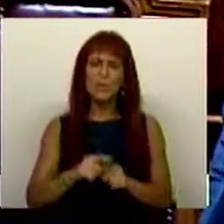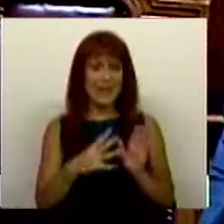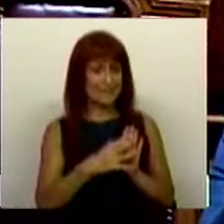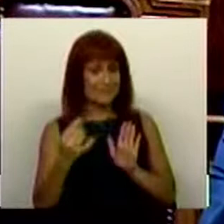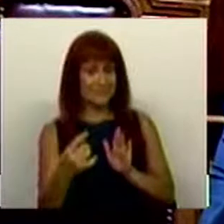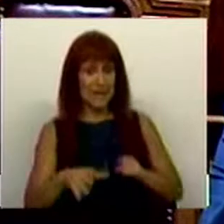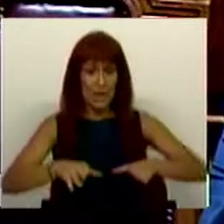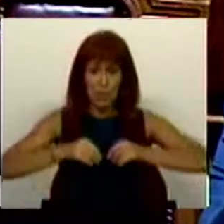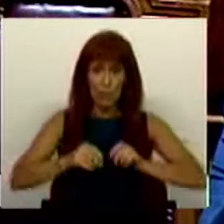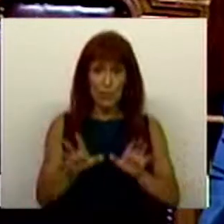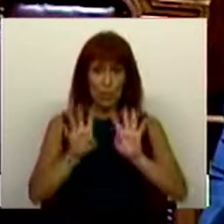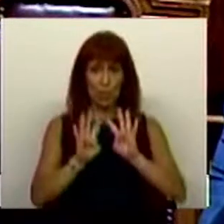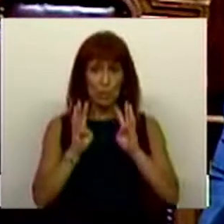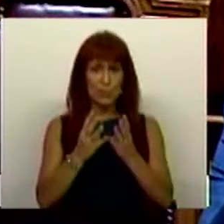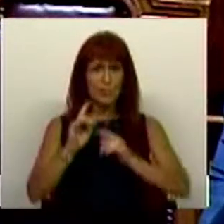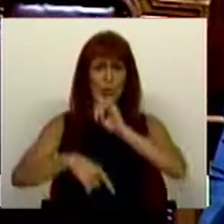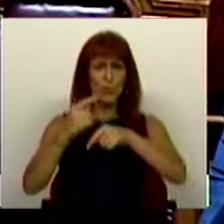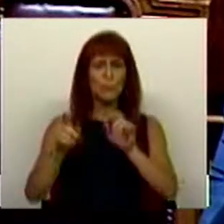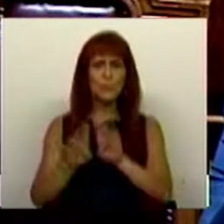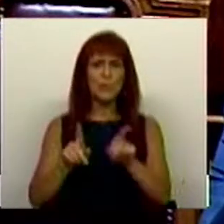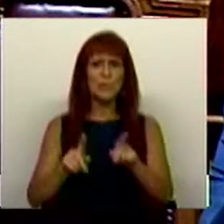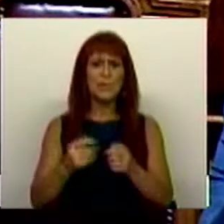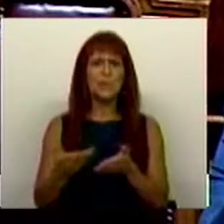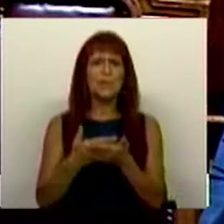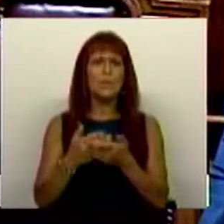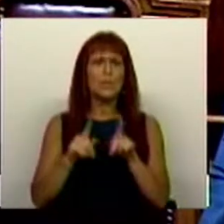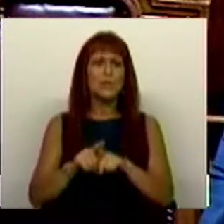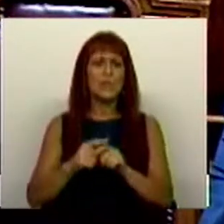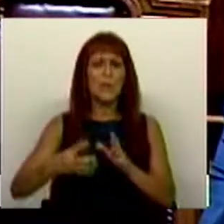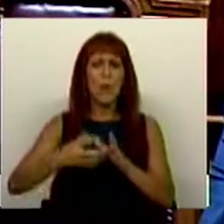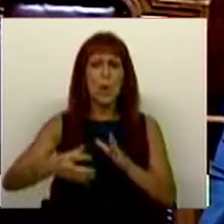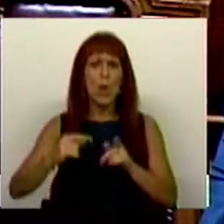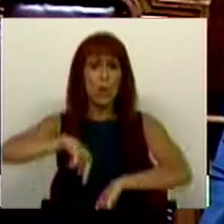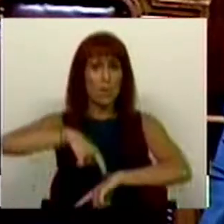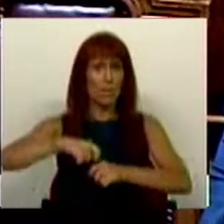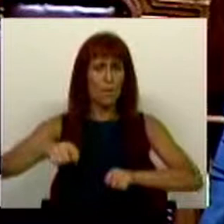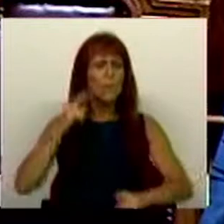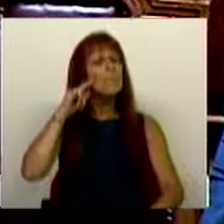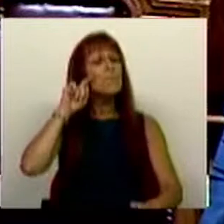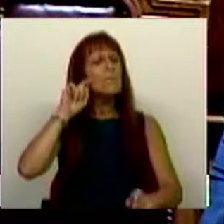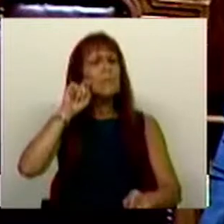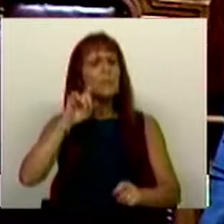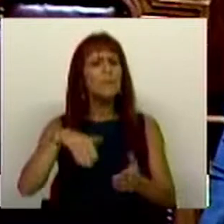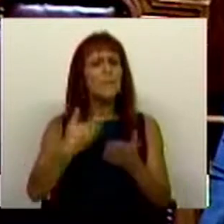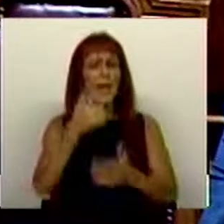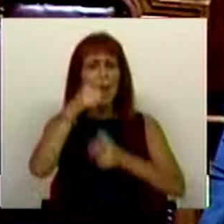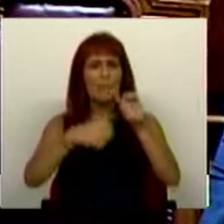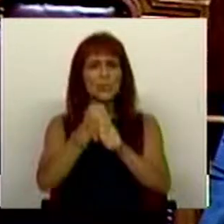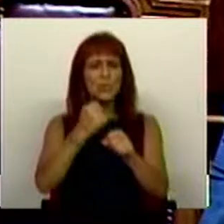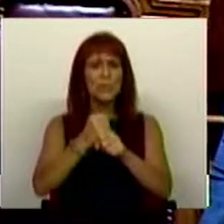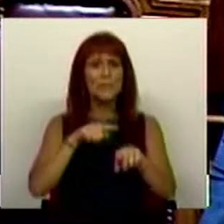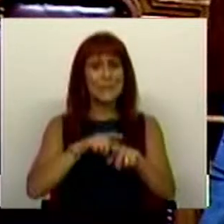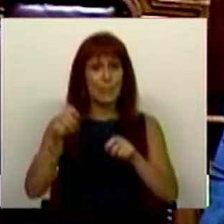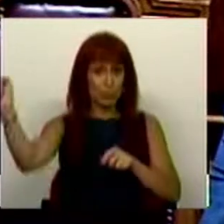transpor, adotada pelo Conselho após processo negocial longo e complexo, visa assegurar a proteção dos trabalhadores durante